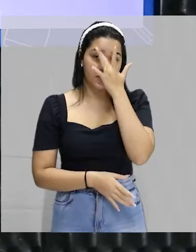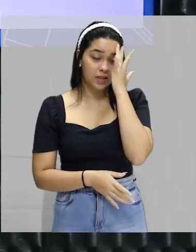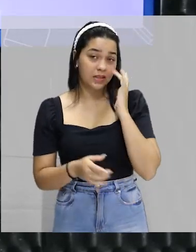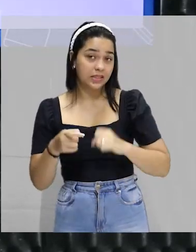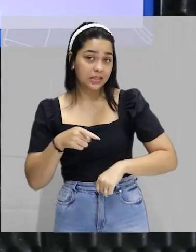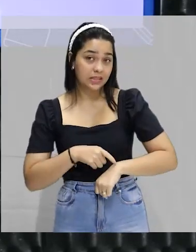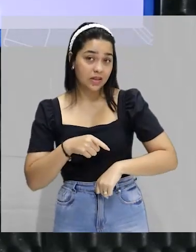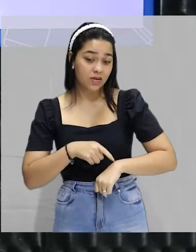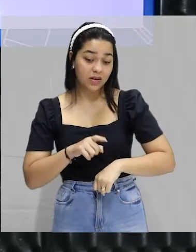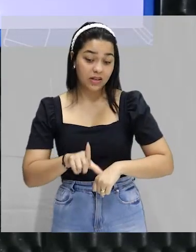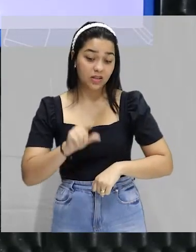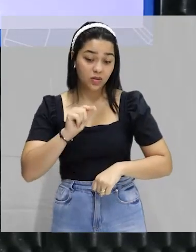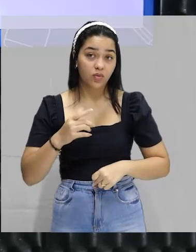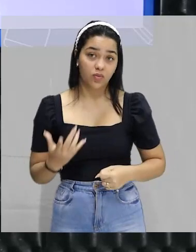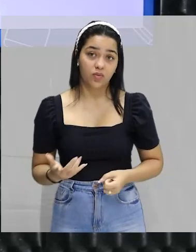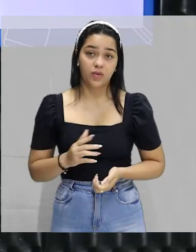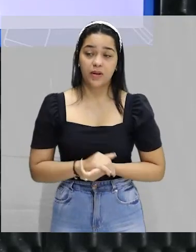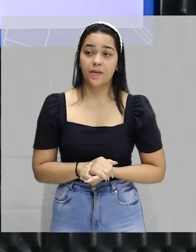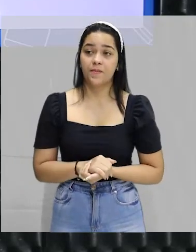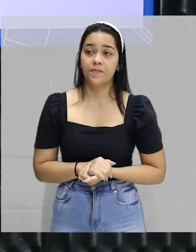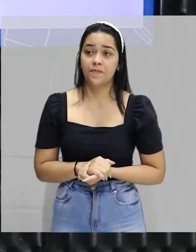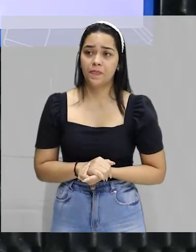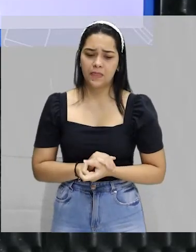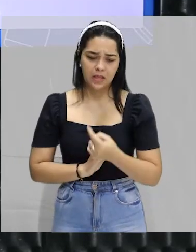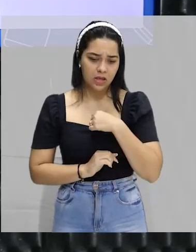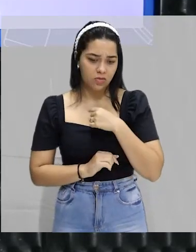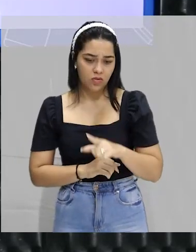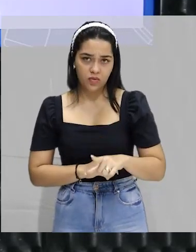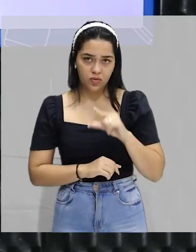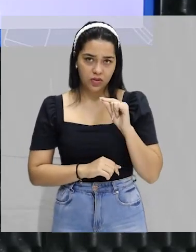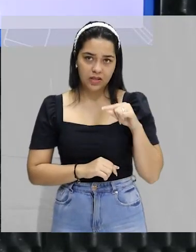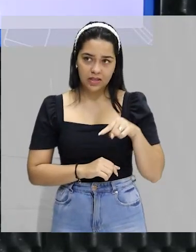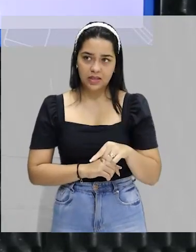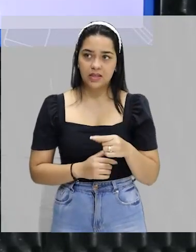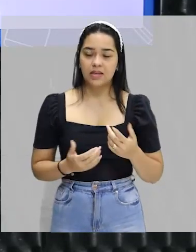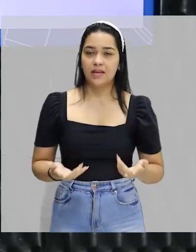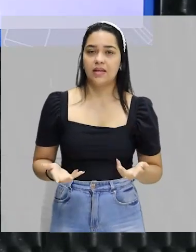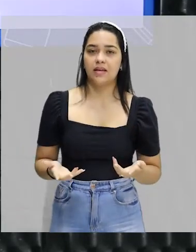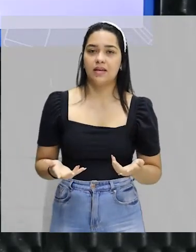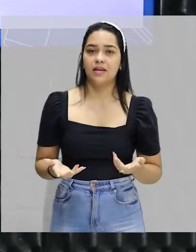hora da seleção. O único que eu não vou marcar aqui